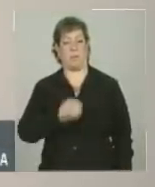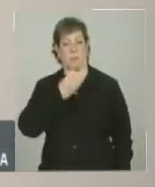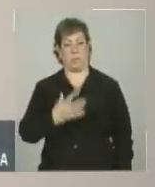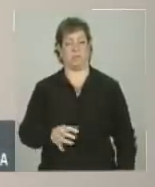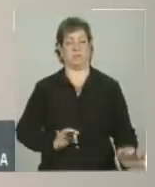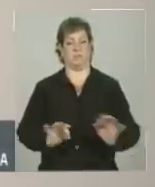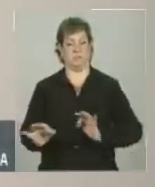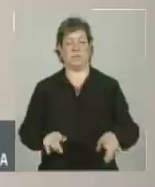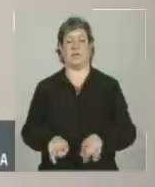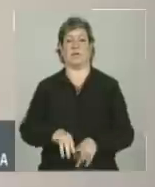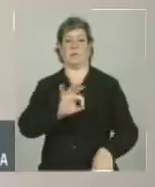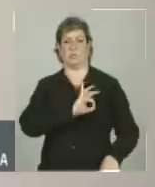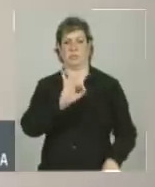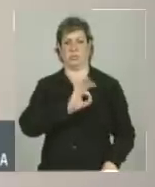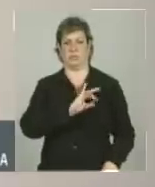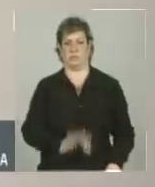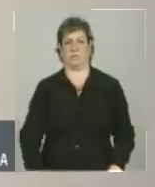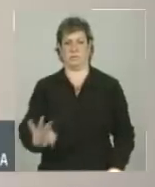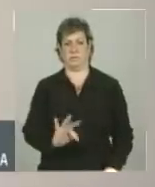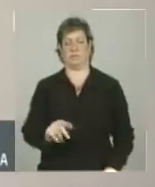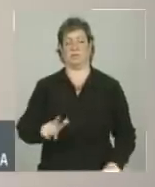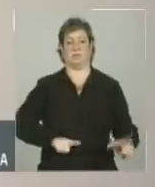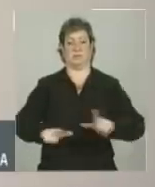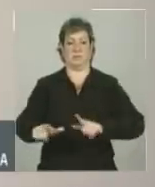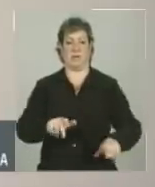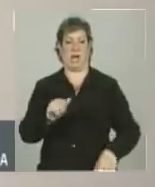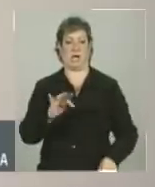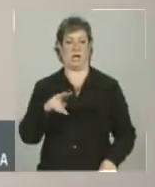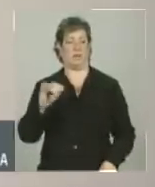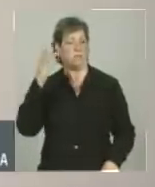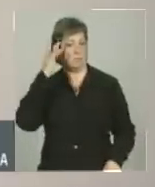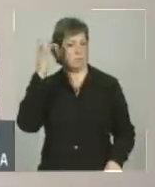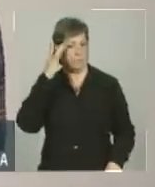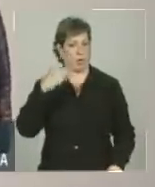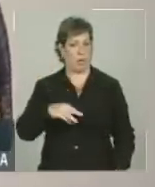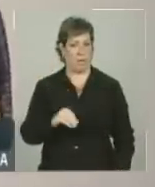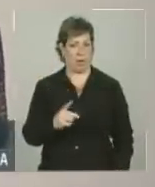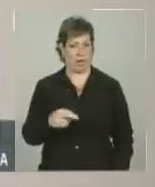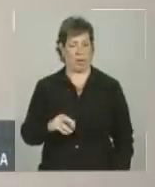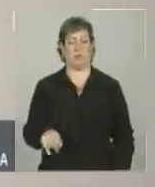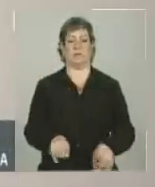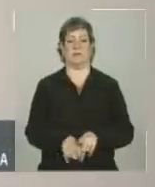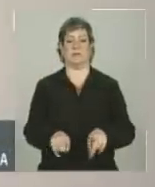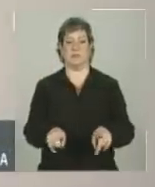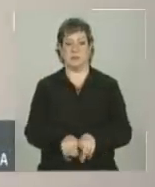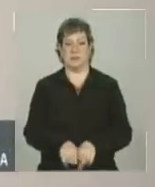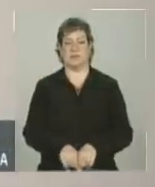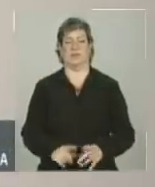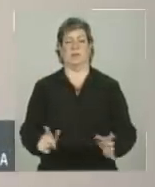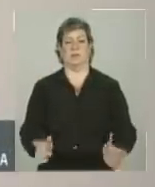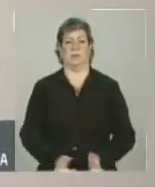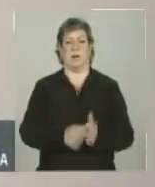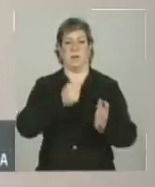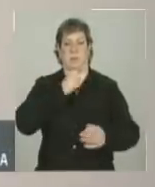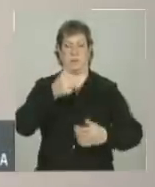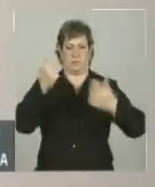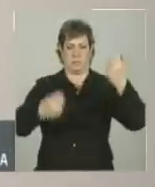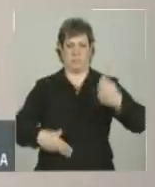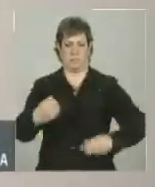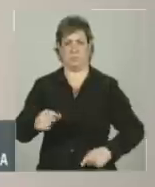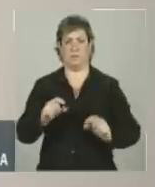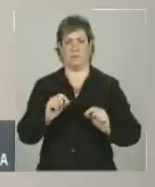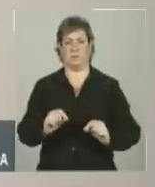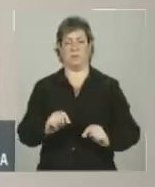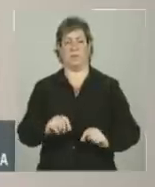de inteligência ativo e moderno, e um Judiciário engajado na celeridade de